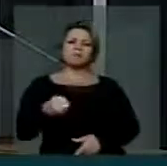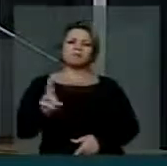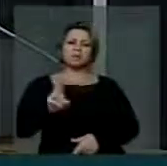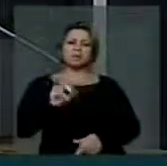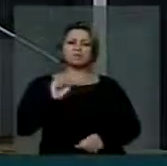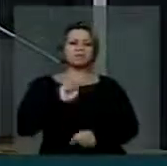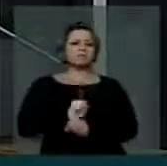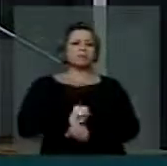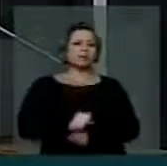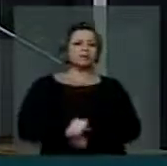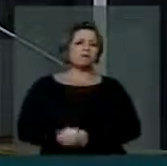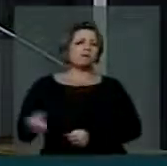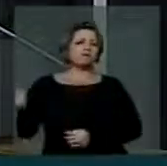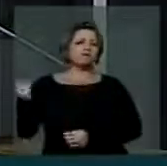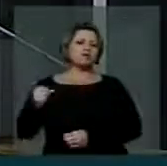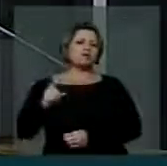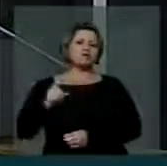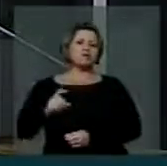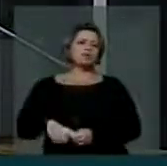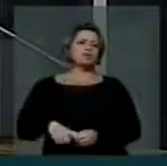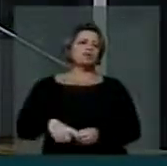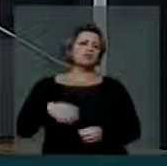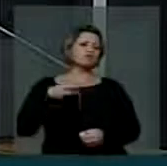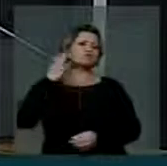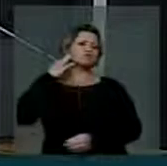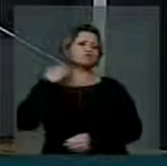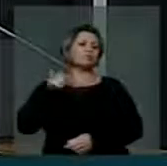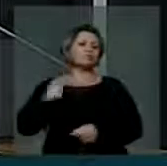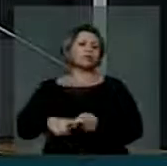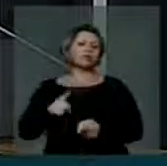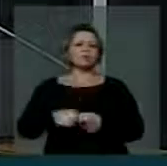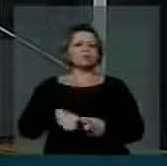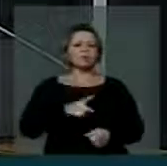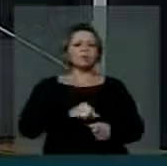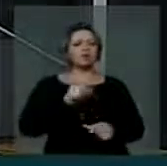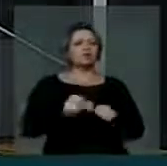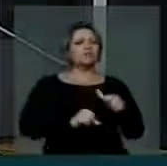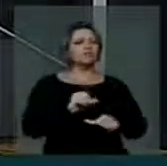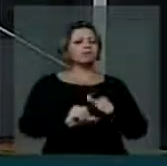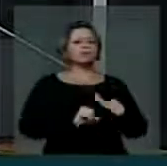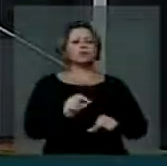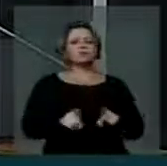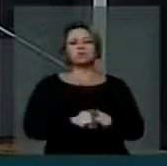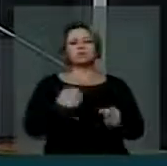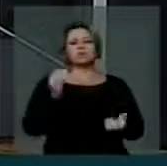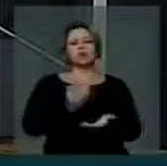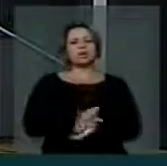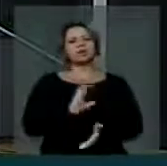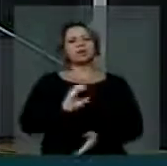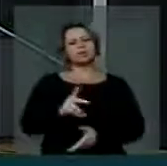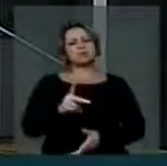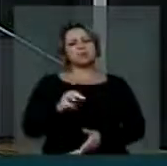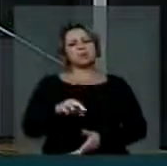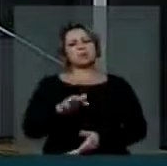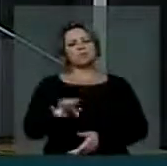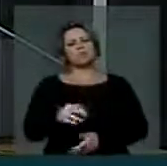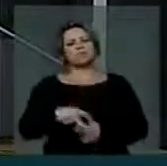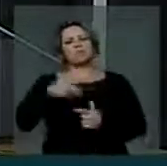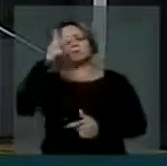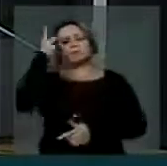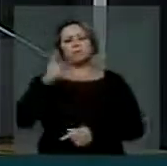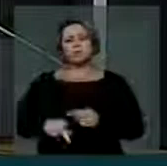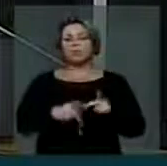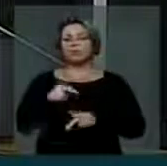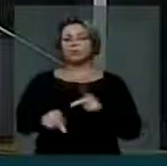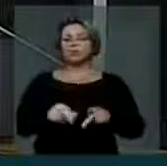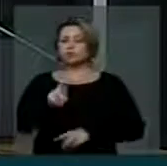que voltou para os cofres dos banqueiros, porque nada mudou com o fim da CPMF para o povo pobre,